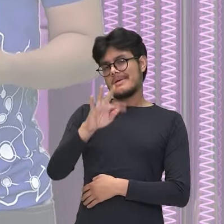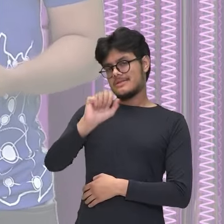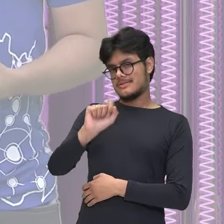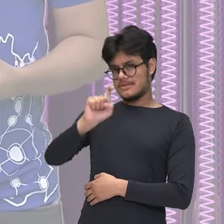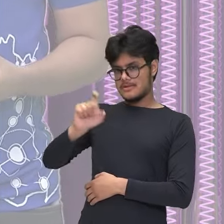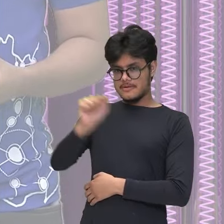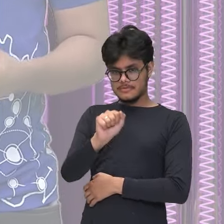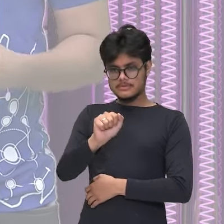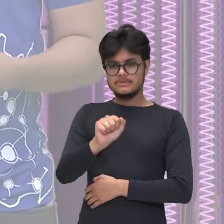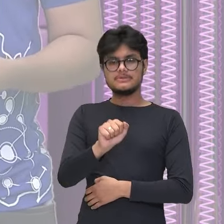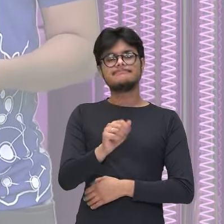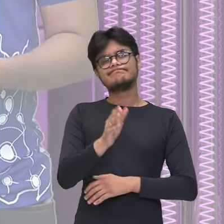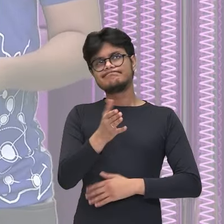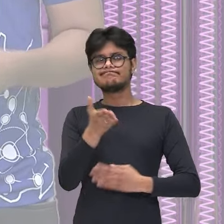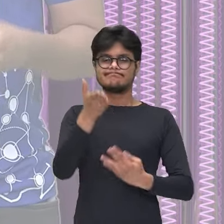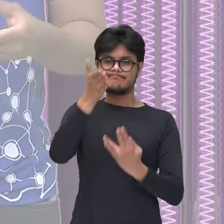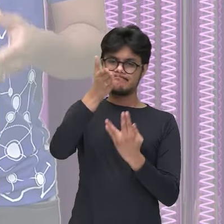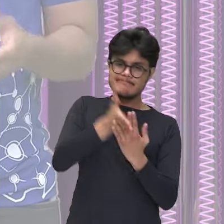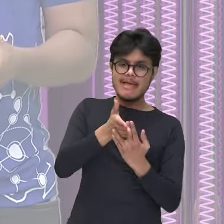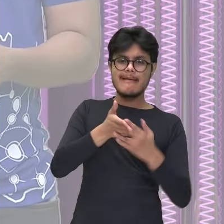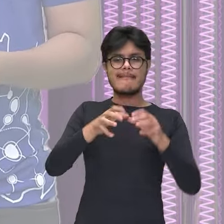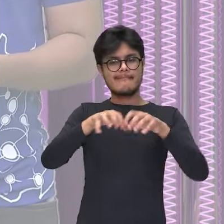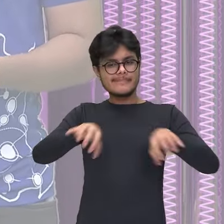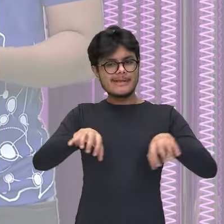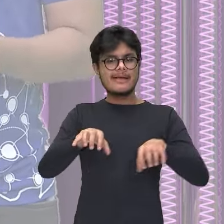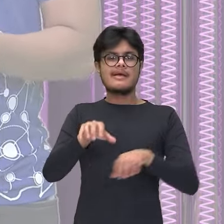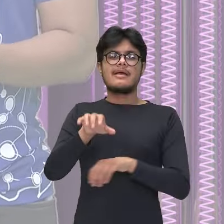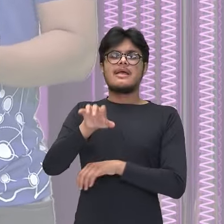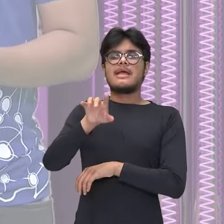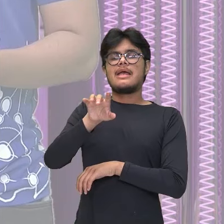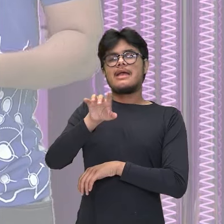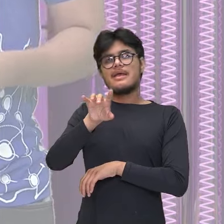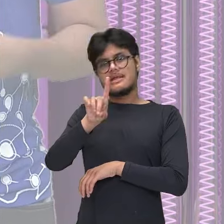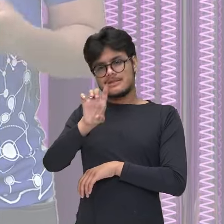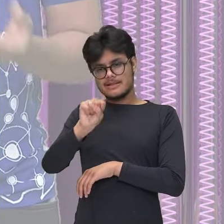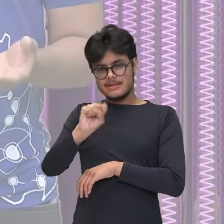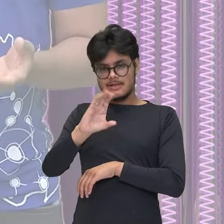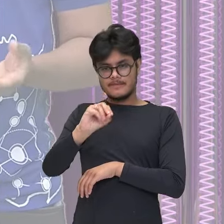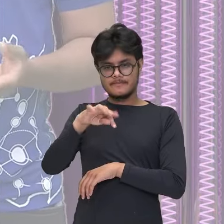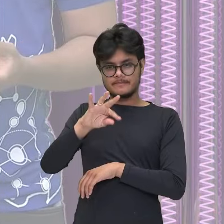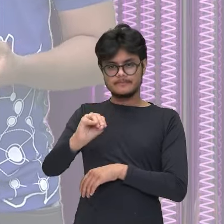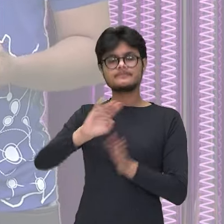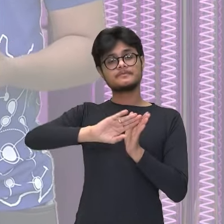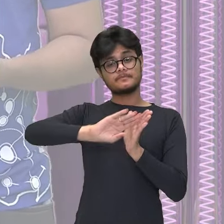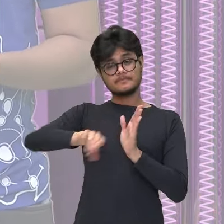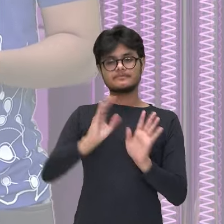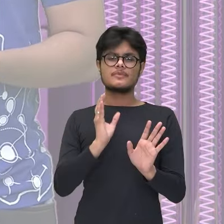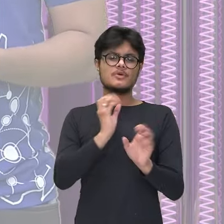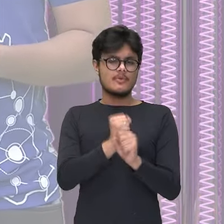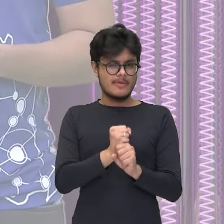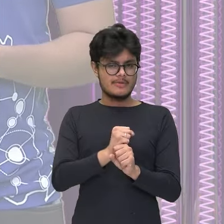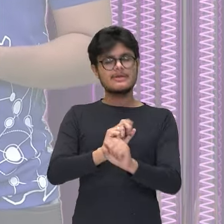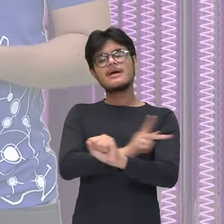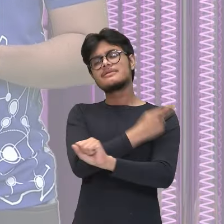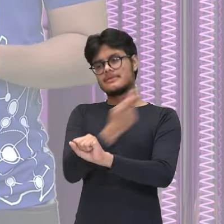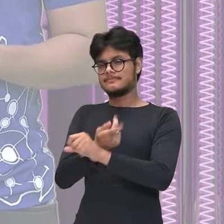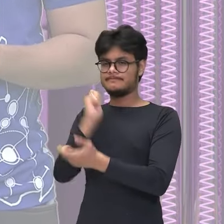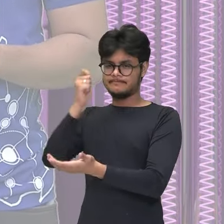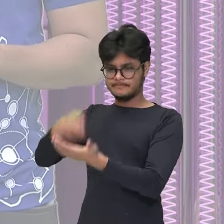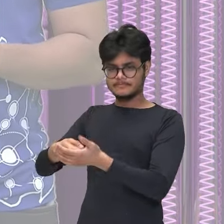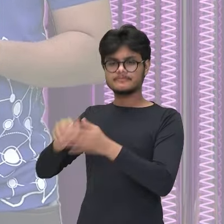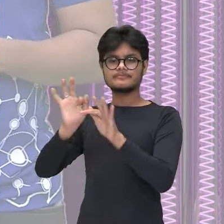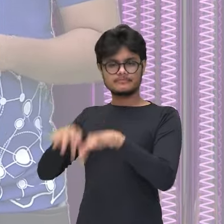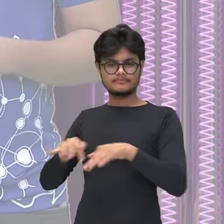é a porcentagem pela qual o preço original é reduzido para calcular o preço final após o desconto.